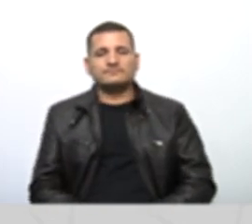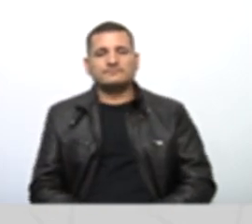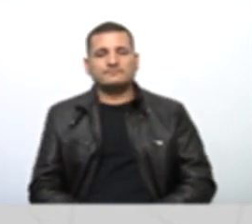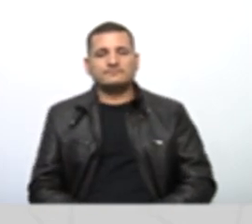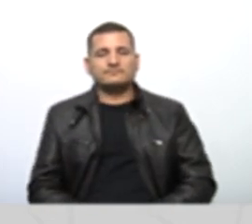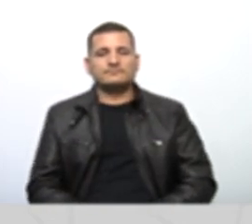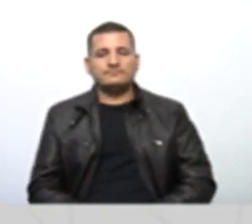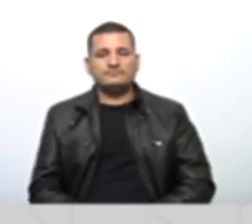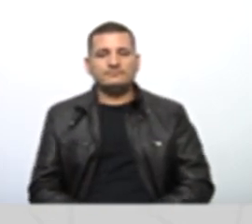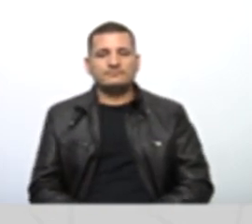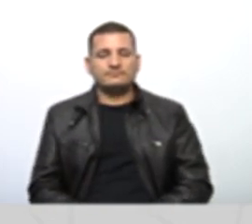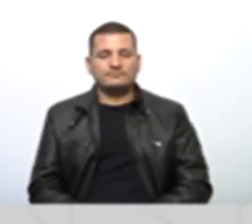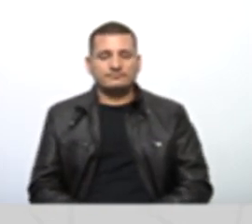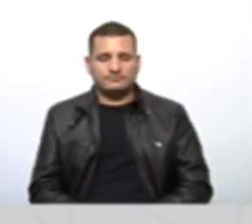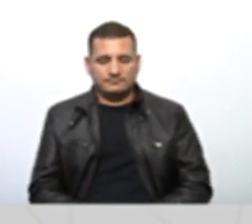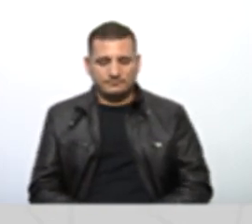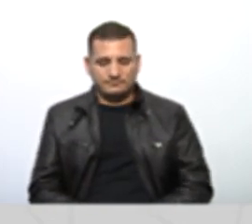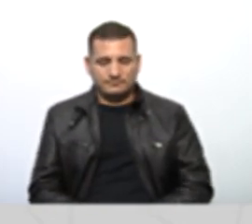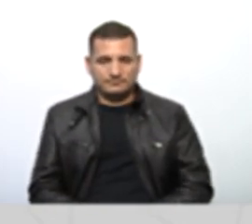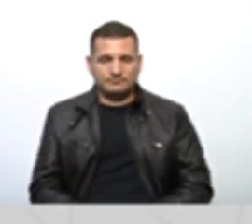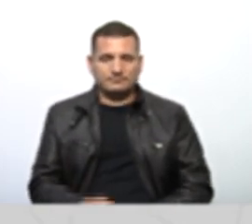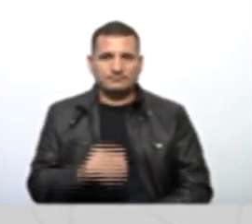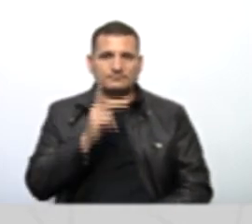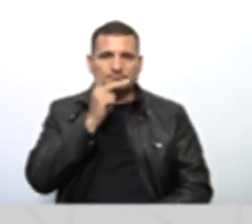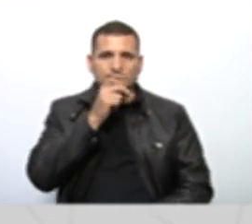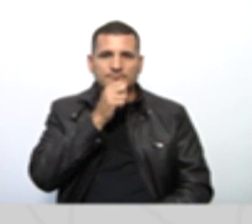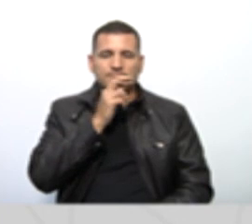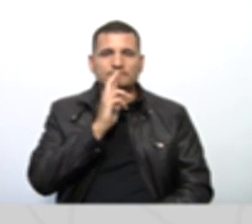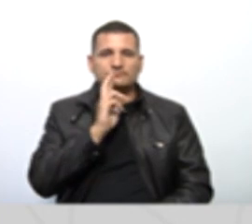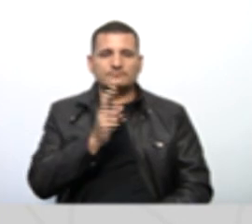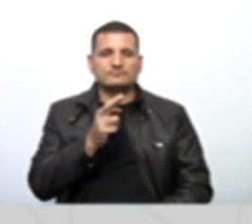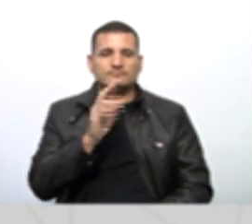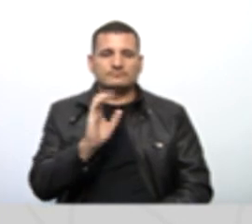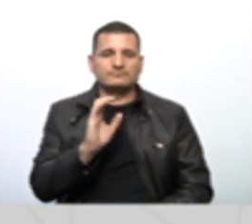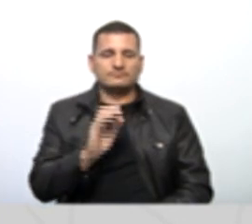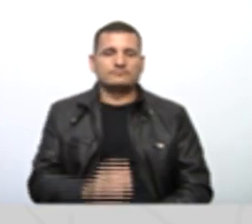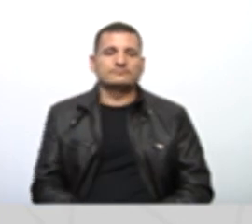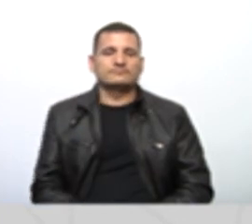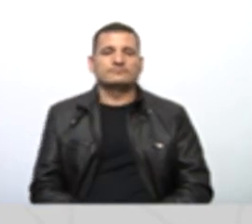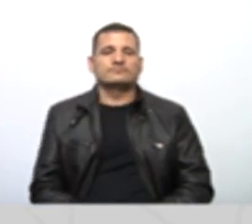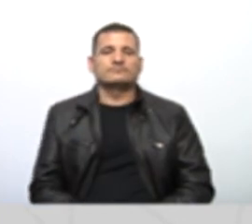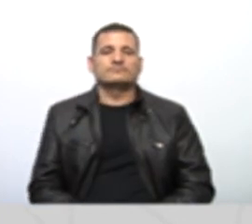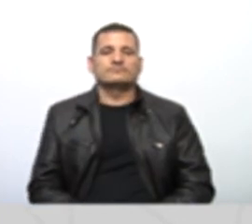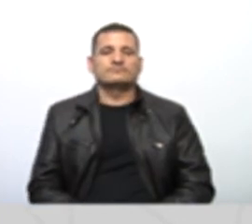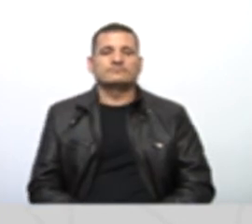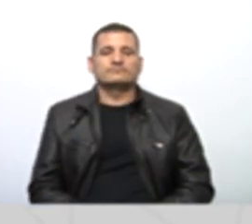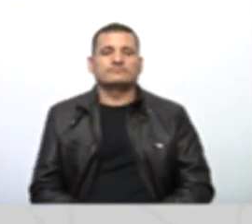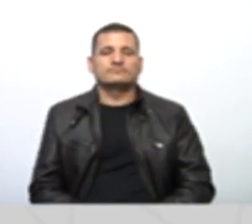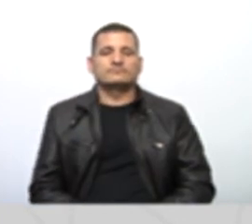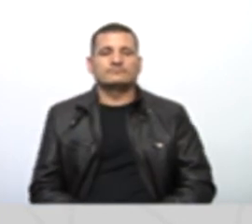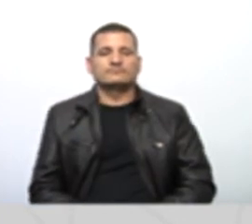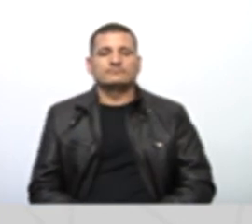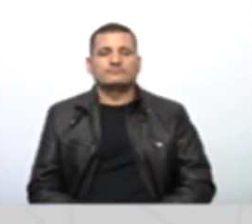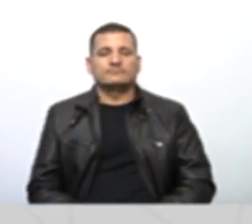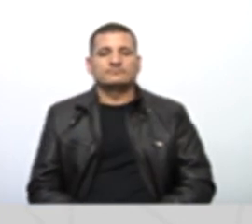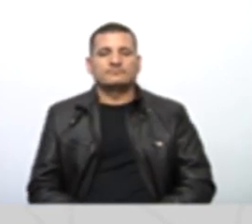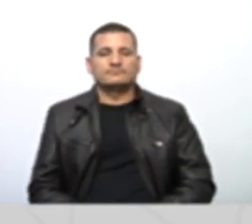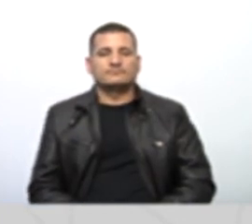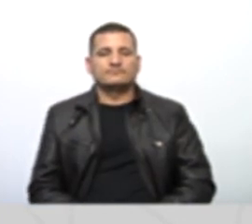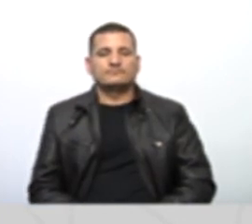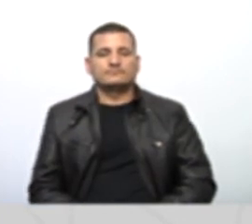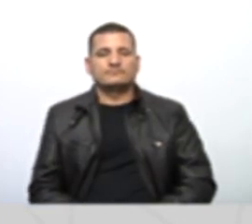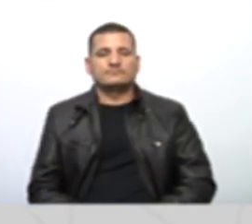da zona nossa usavam nos acham que é a letra c e d cavar e isso